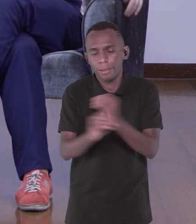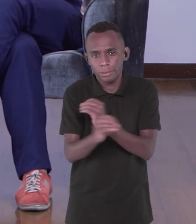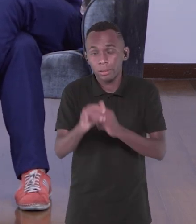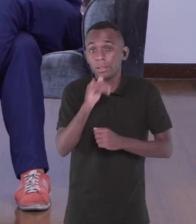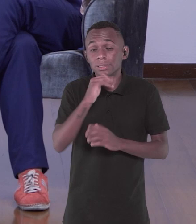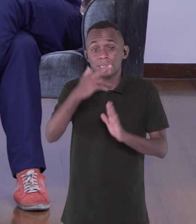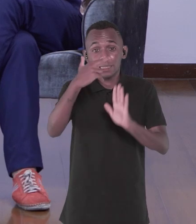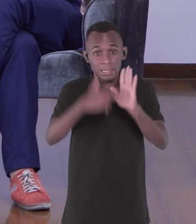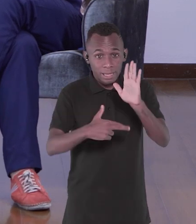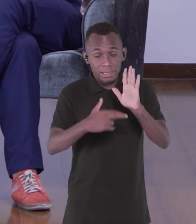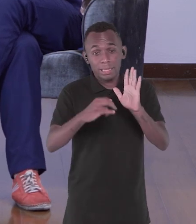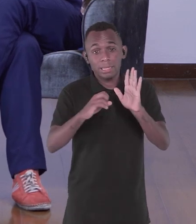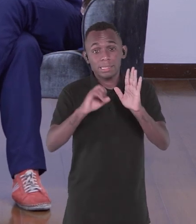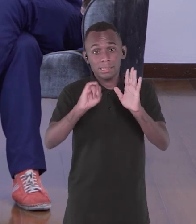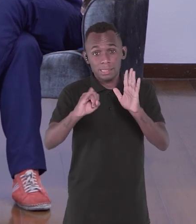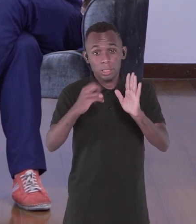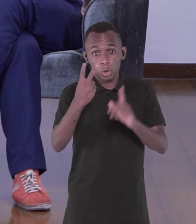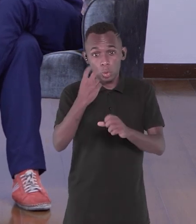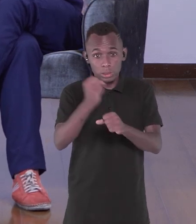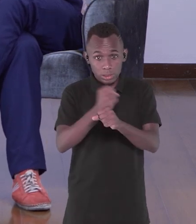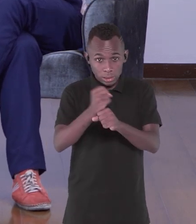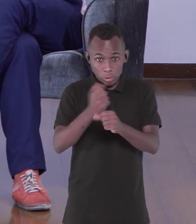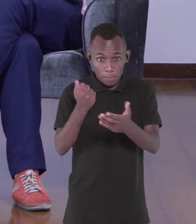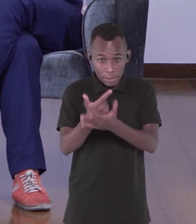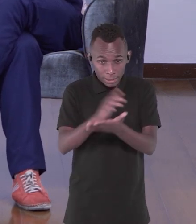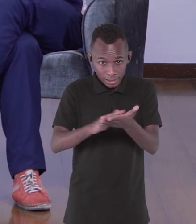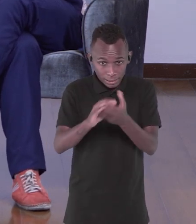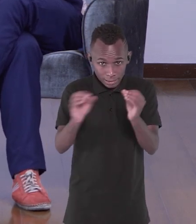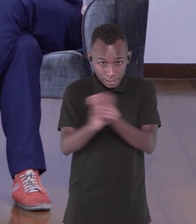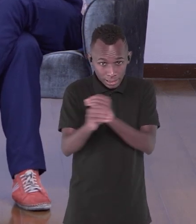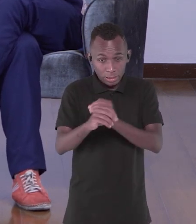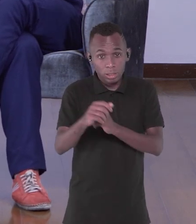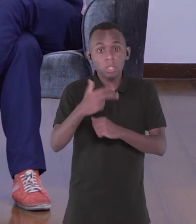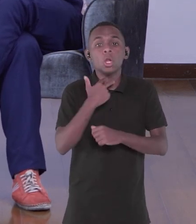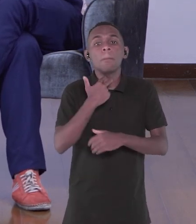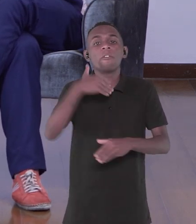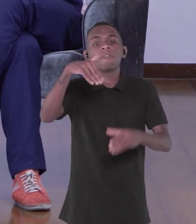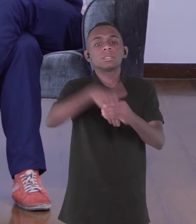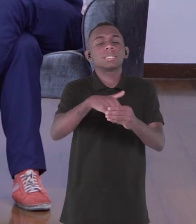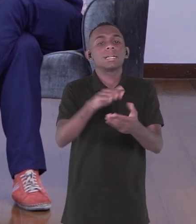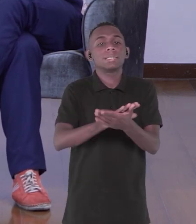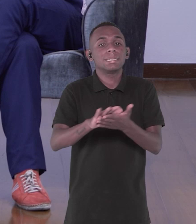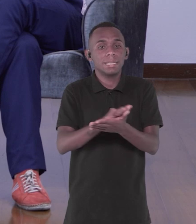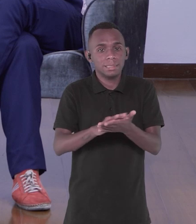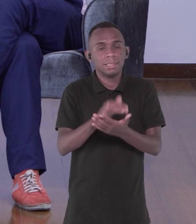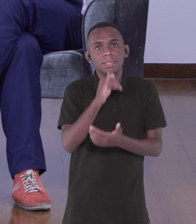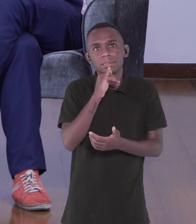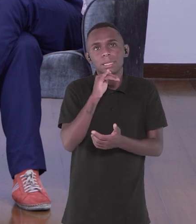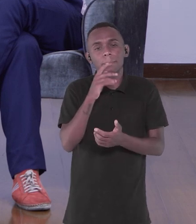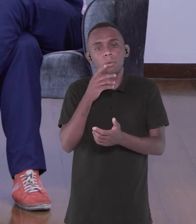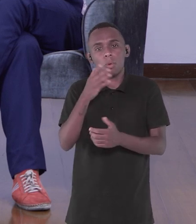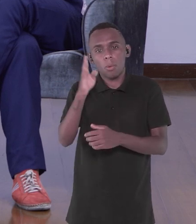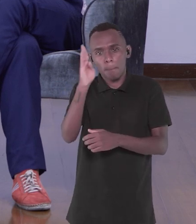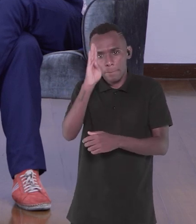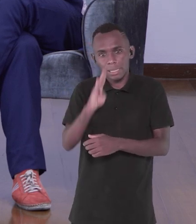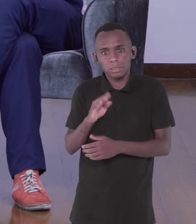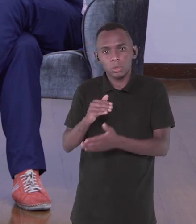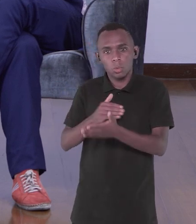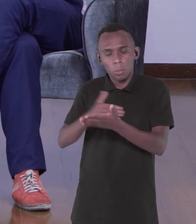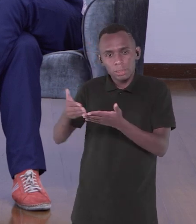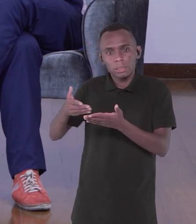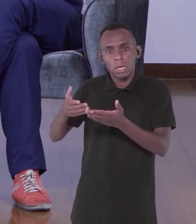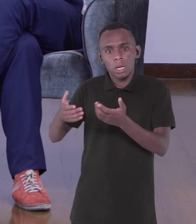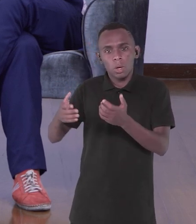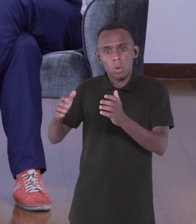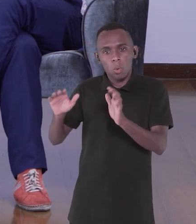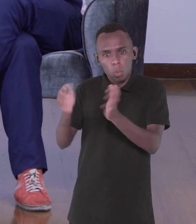seguinte, se você não paga 2 anos seguidos, você perde o direito de voto. Como o Brasil ia entrar no Conselho de Segurança agora, entrou agora em